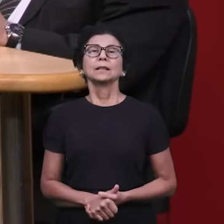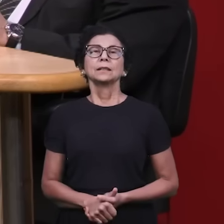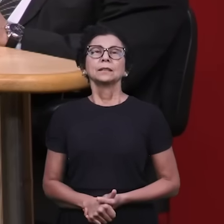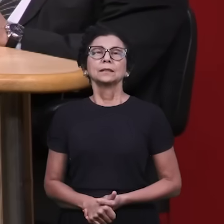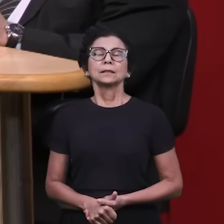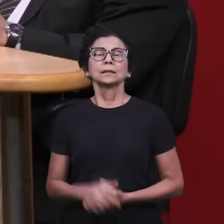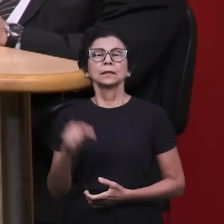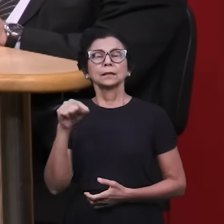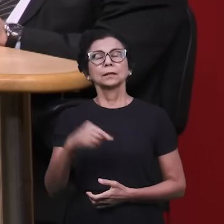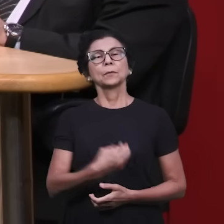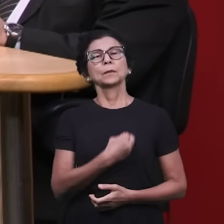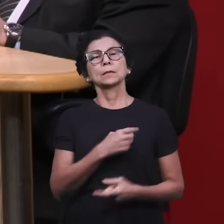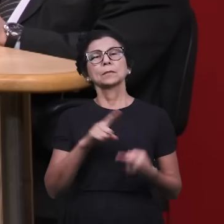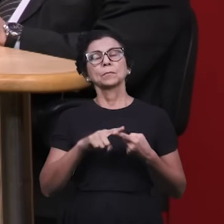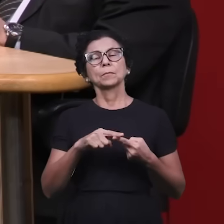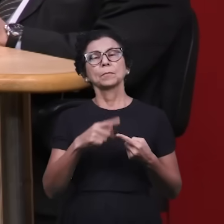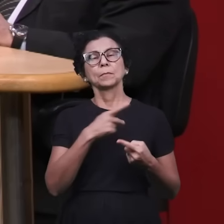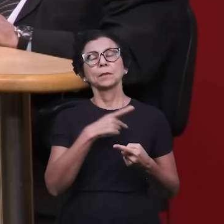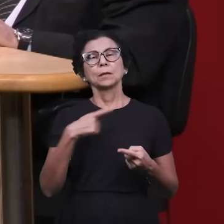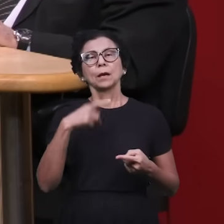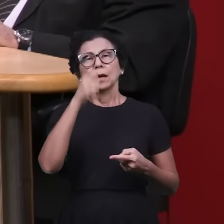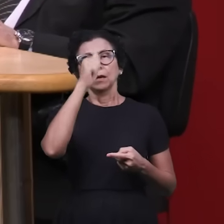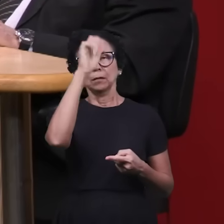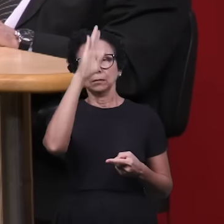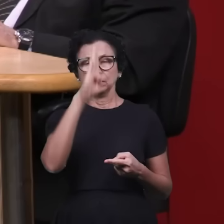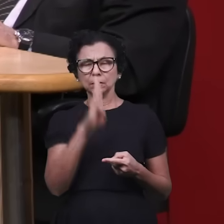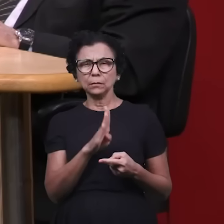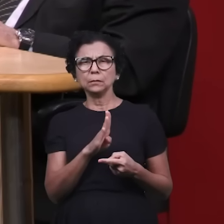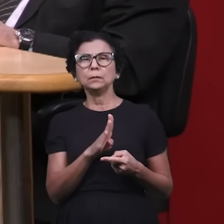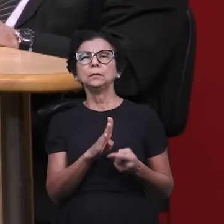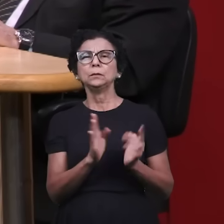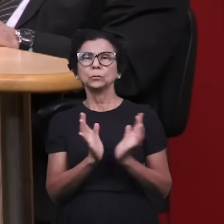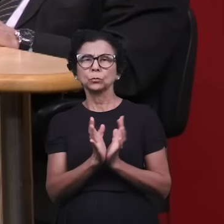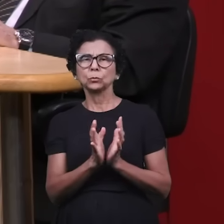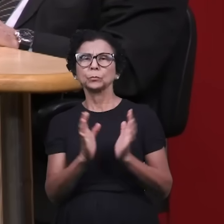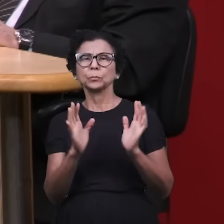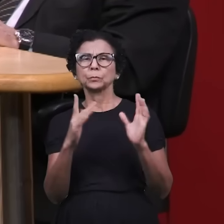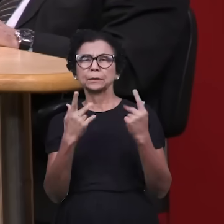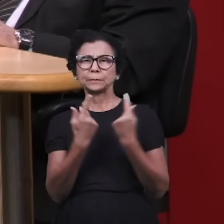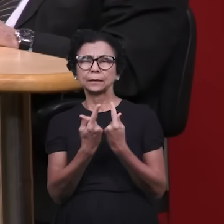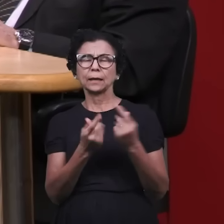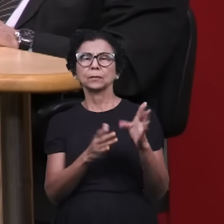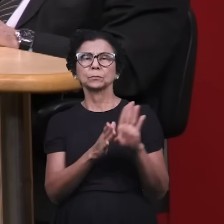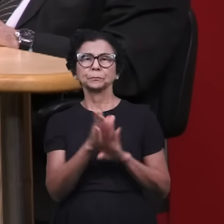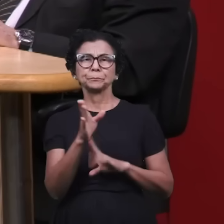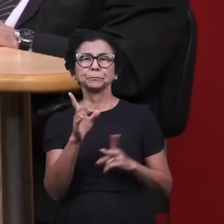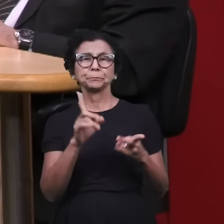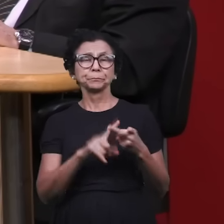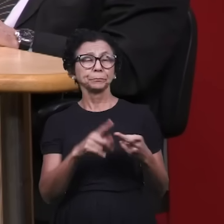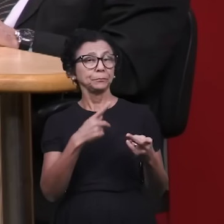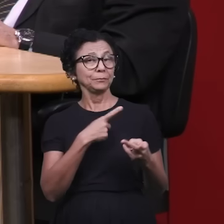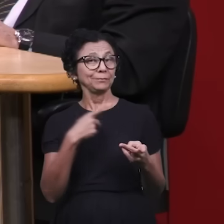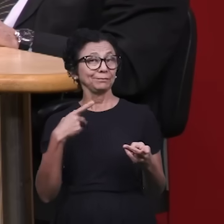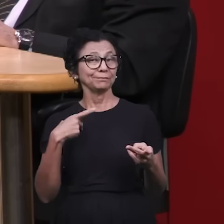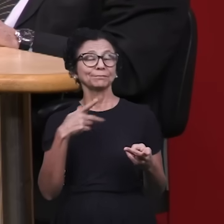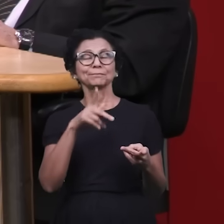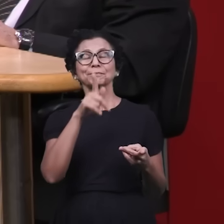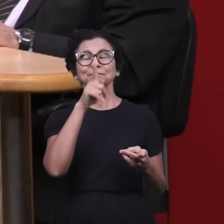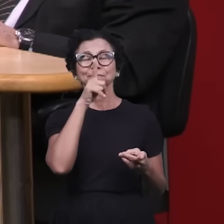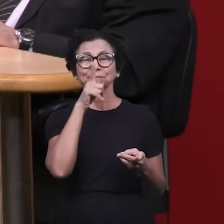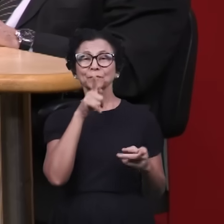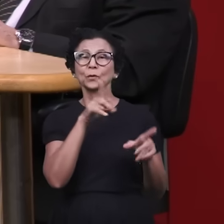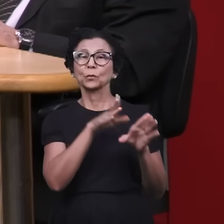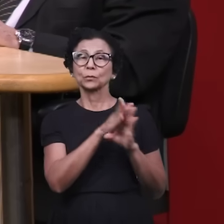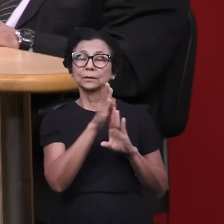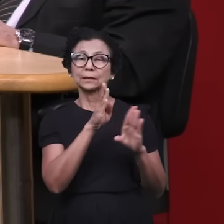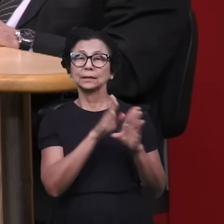o pastor Alexandre Brasil, um dos nossos conselheiros. Pastor Gilson, além de conselheiro